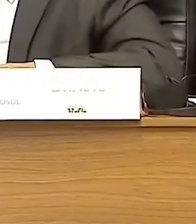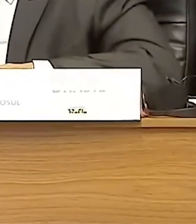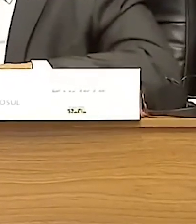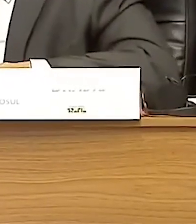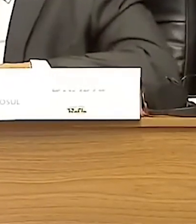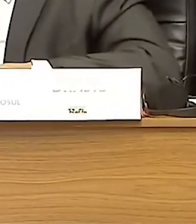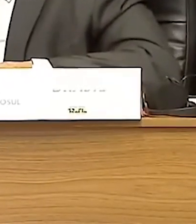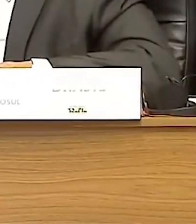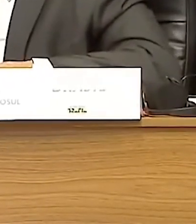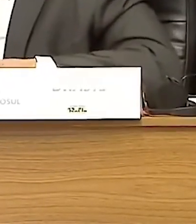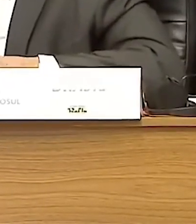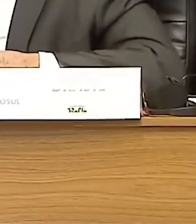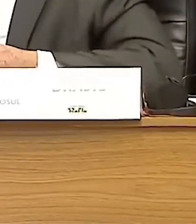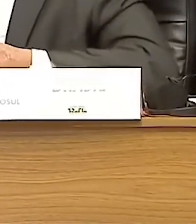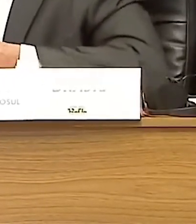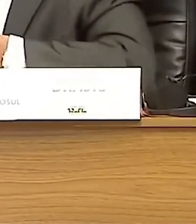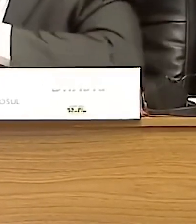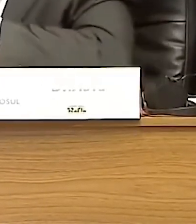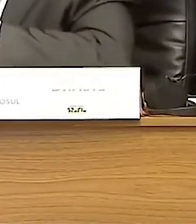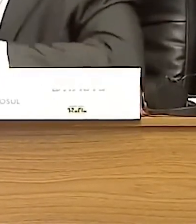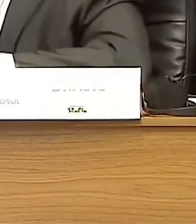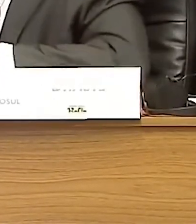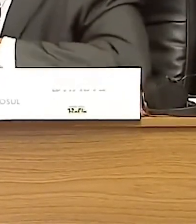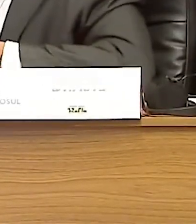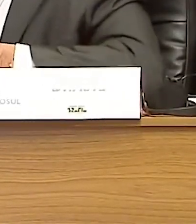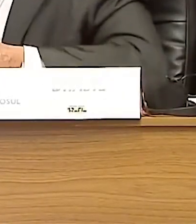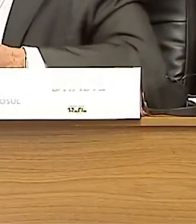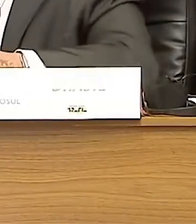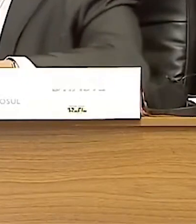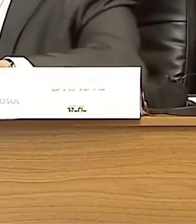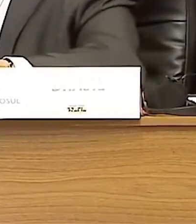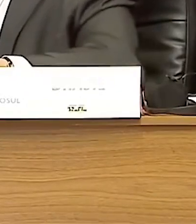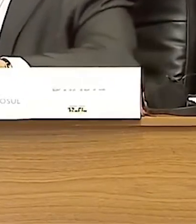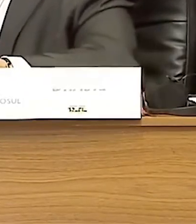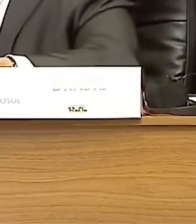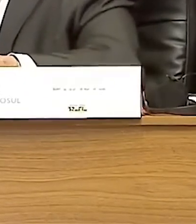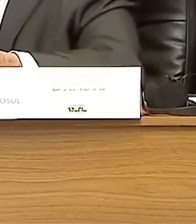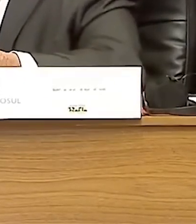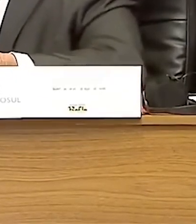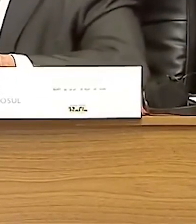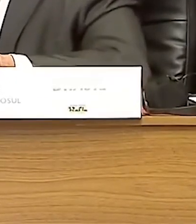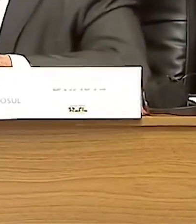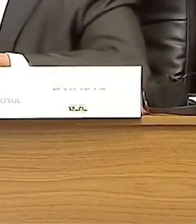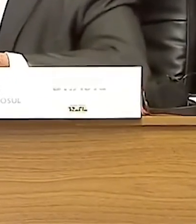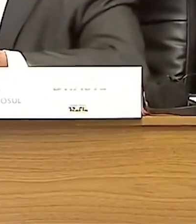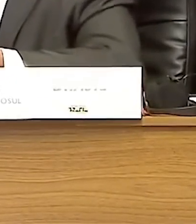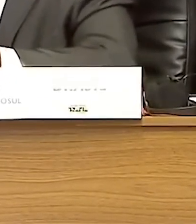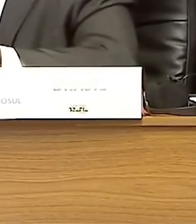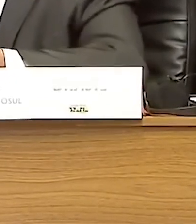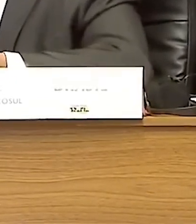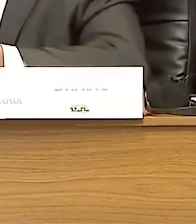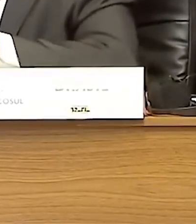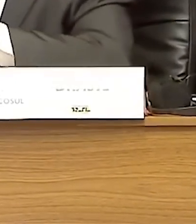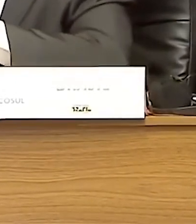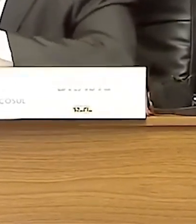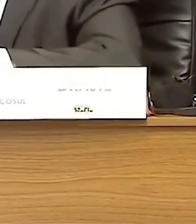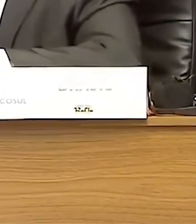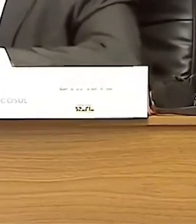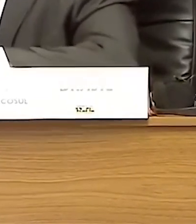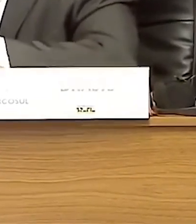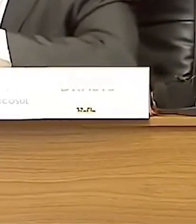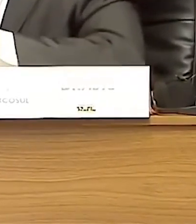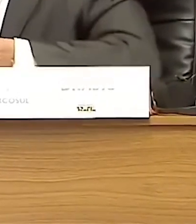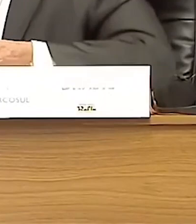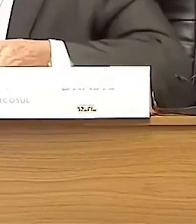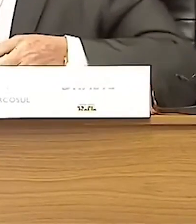en estos 20 años. Te tocó hace 20 años. Y espero que estas cumbres, y ahora estamos firmando